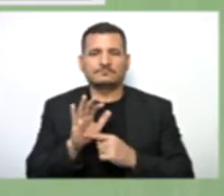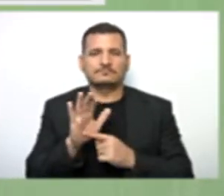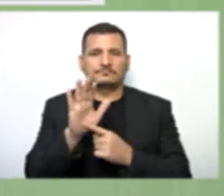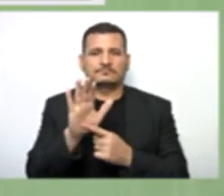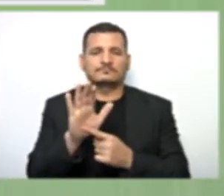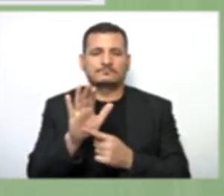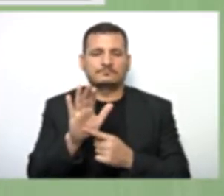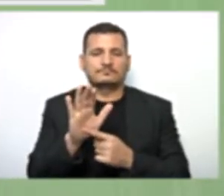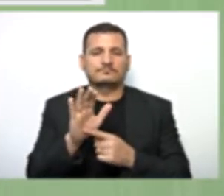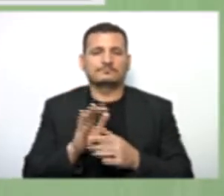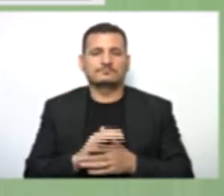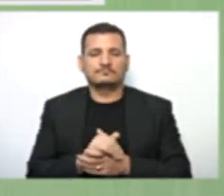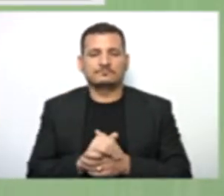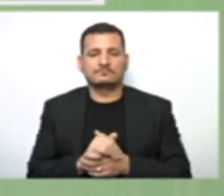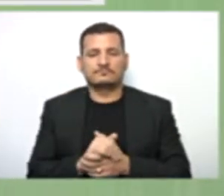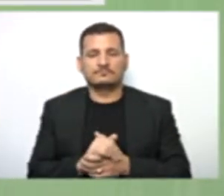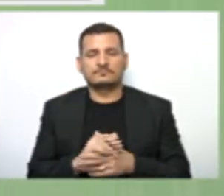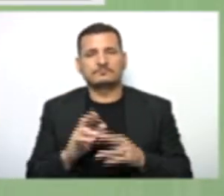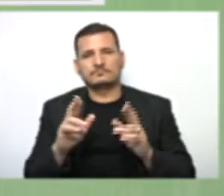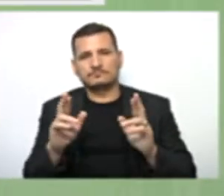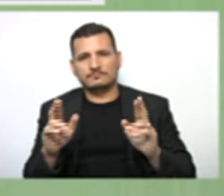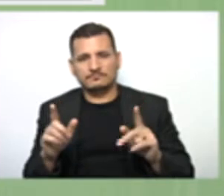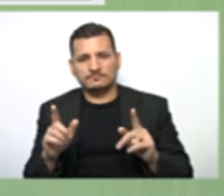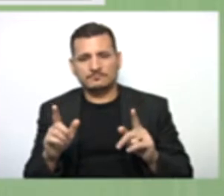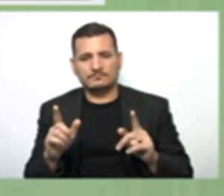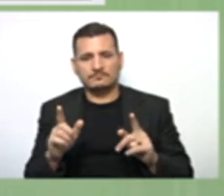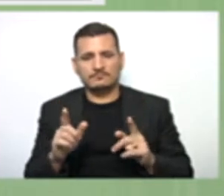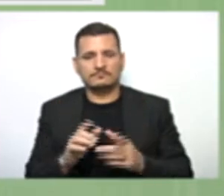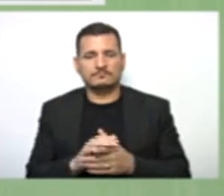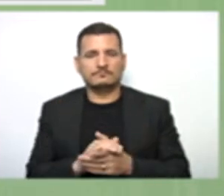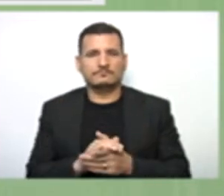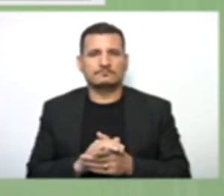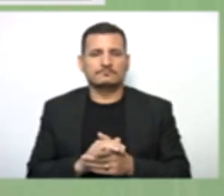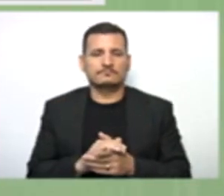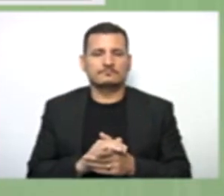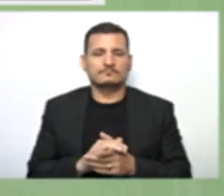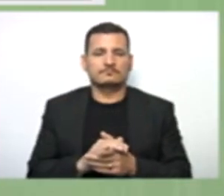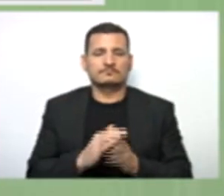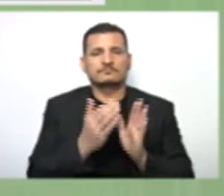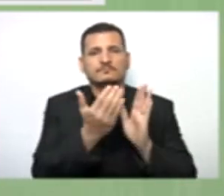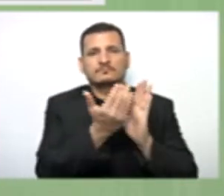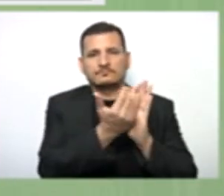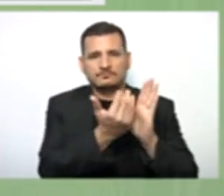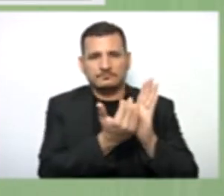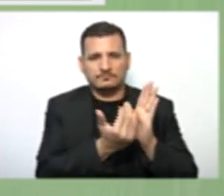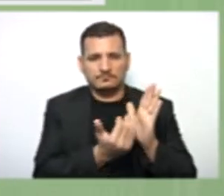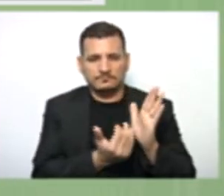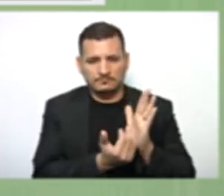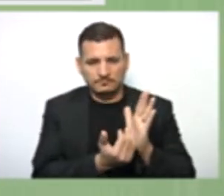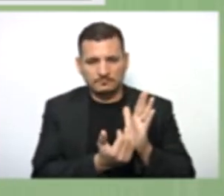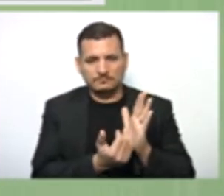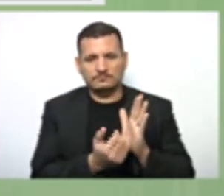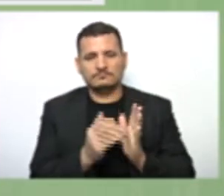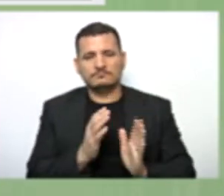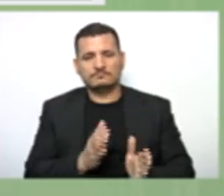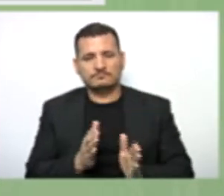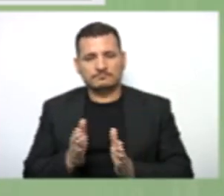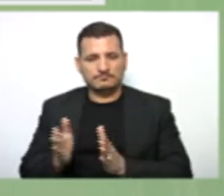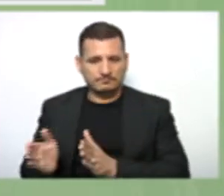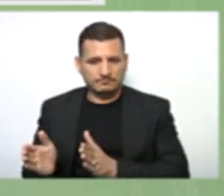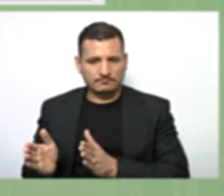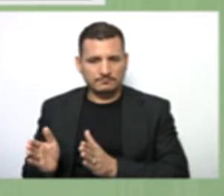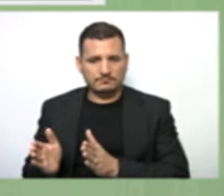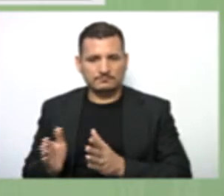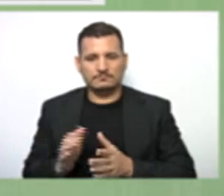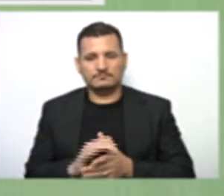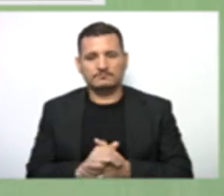demonstração da diferença entre o programa também e o processo.